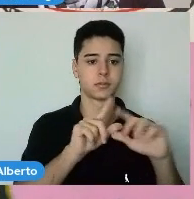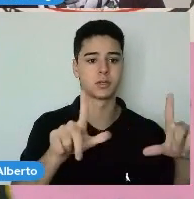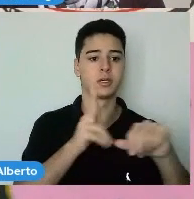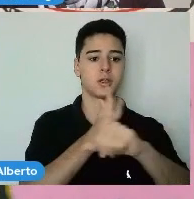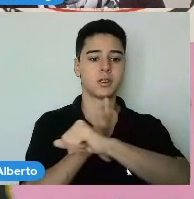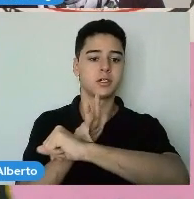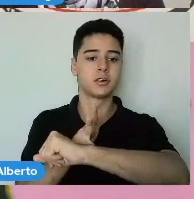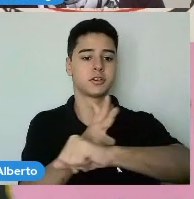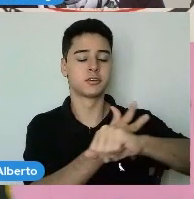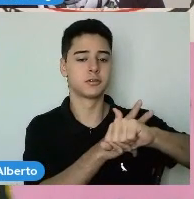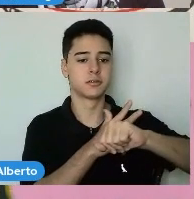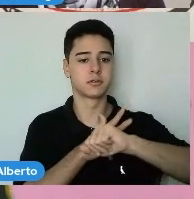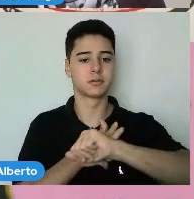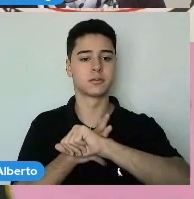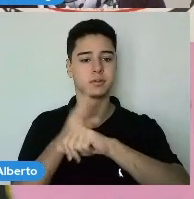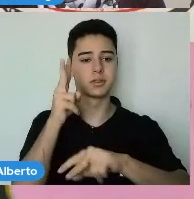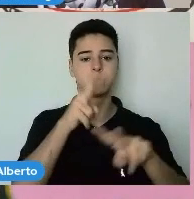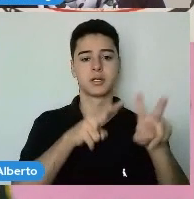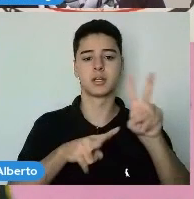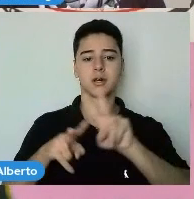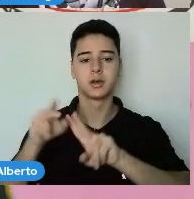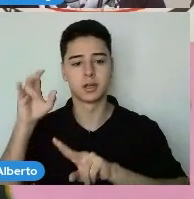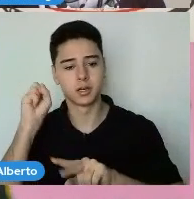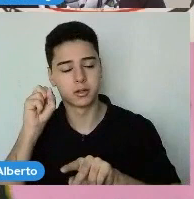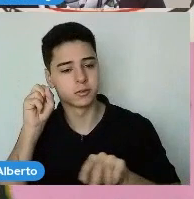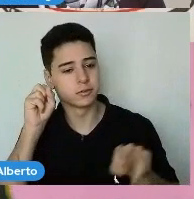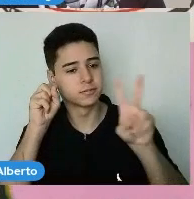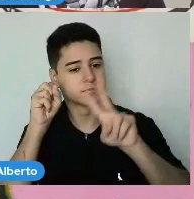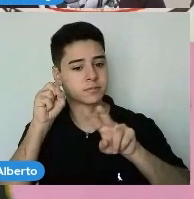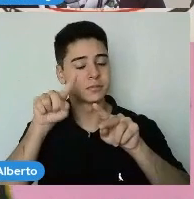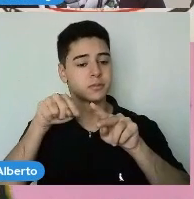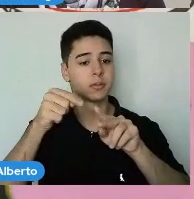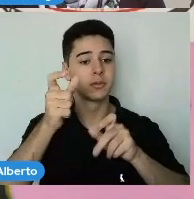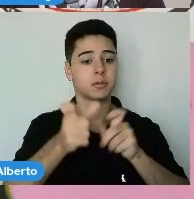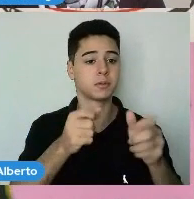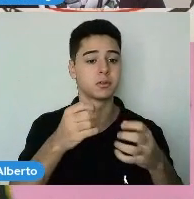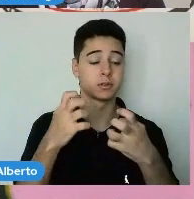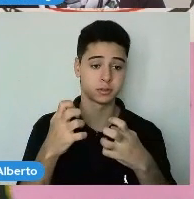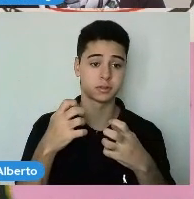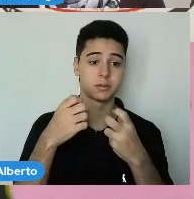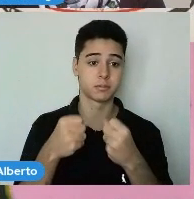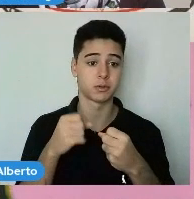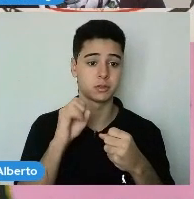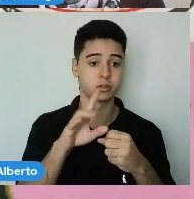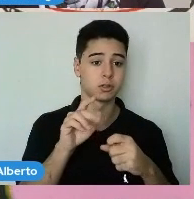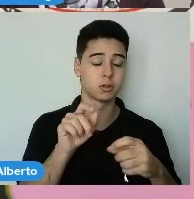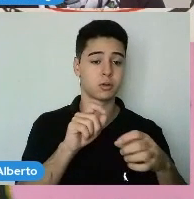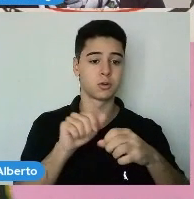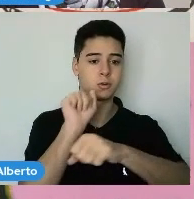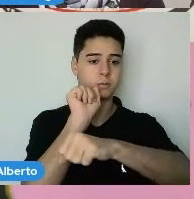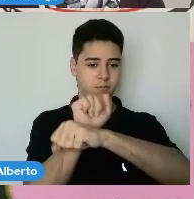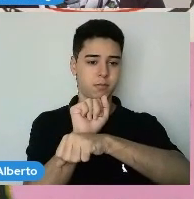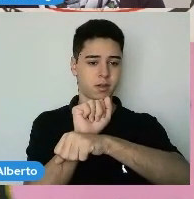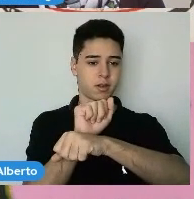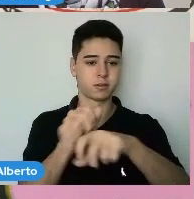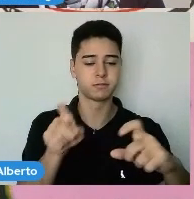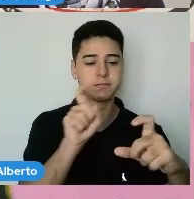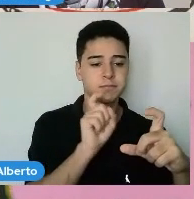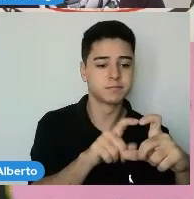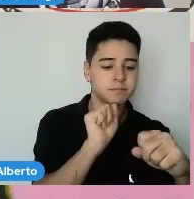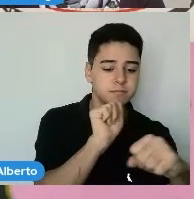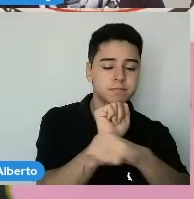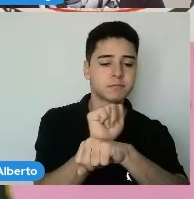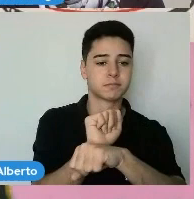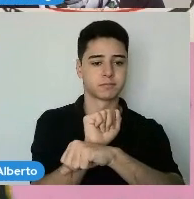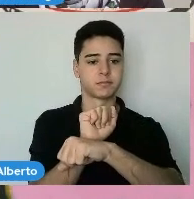documentários e registros audiovisuais. Então, depois, quem quiser, pode só pausar o vídeo,